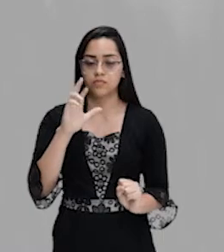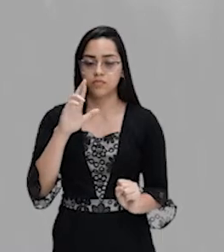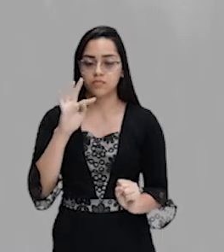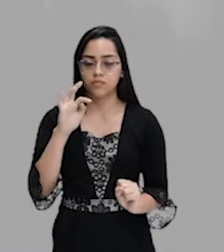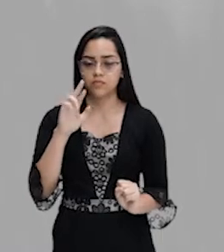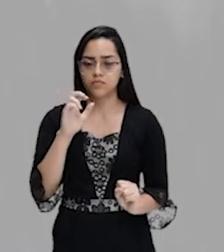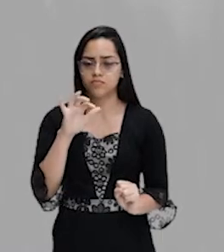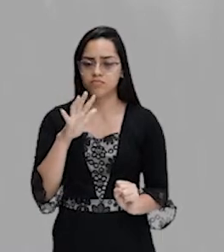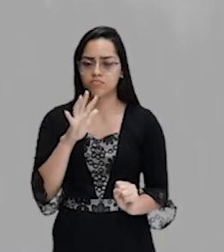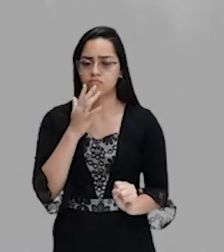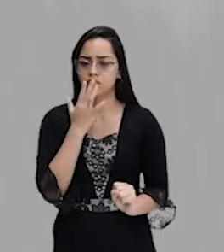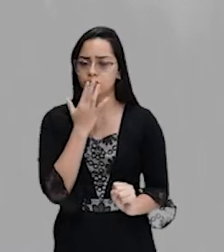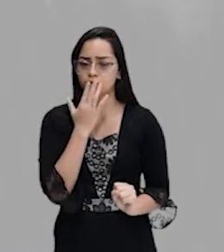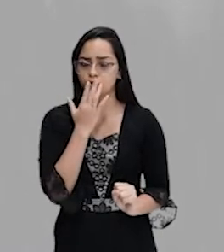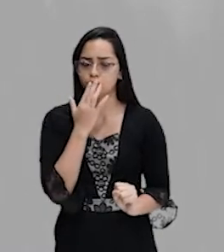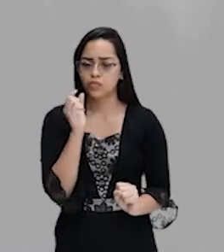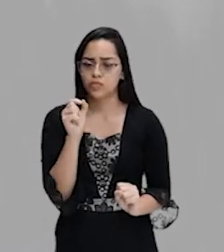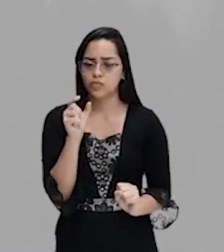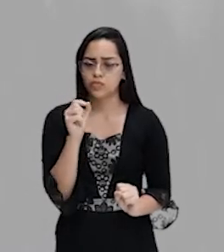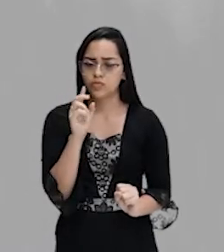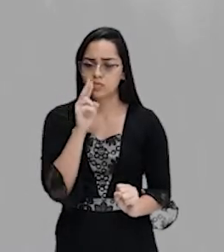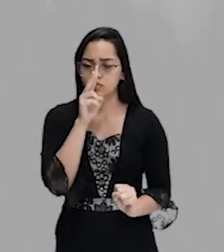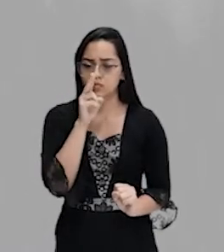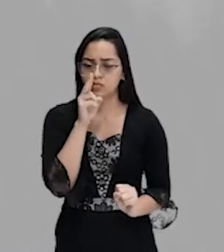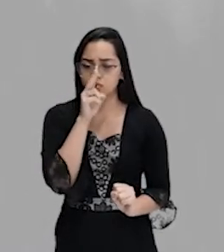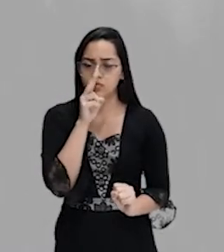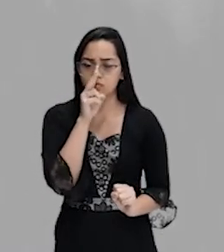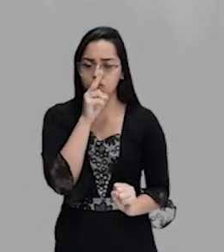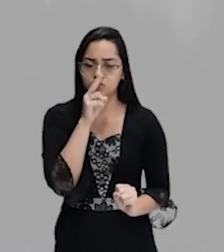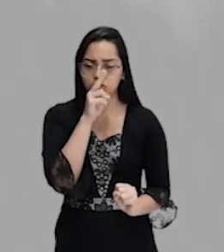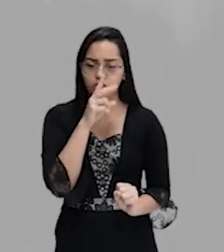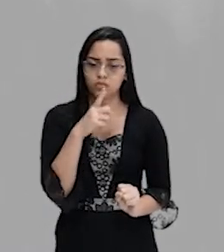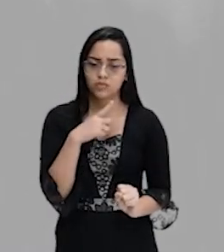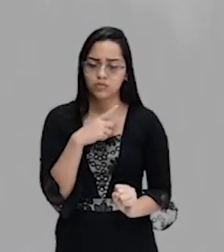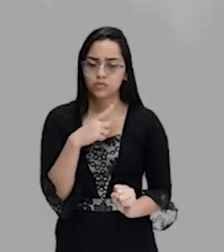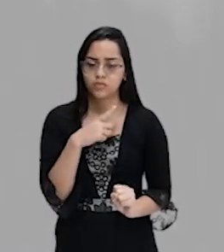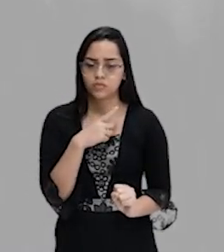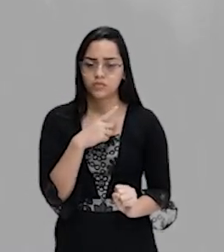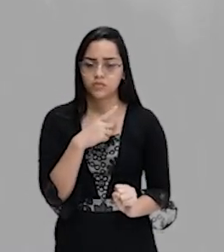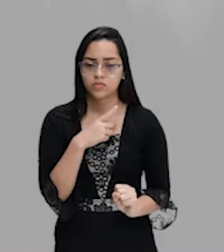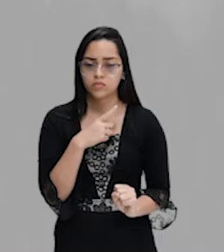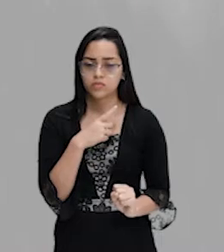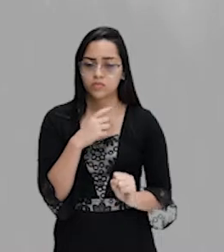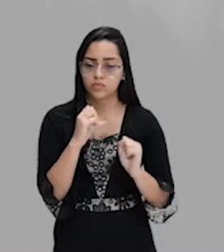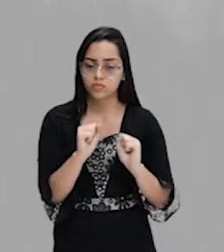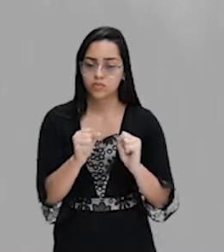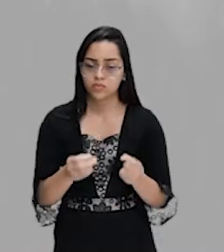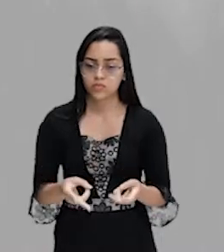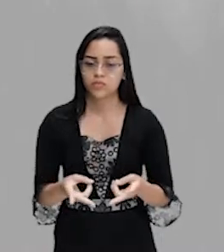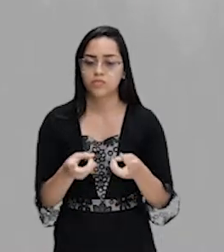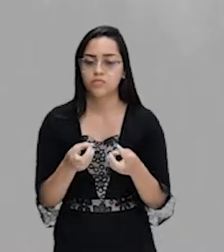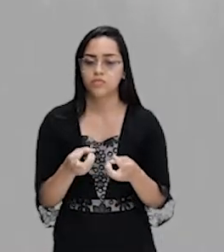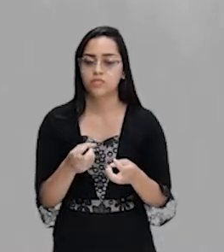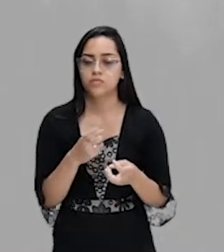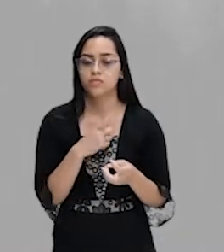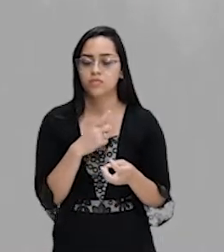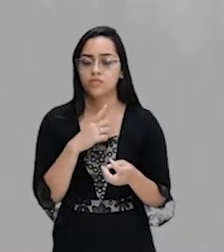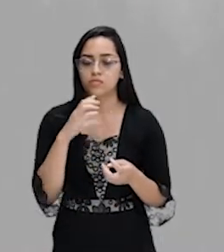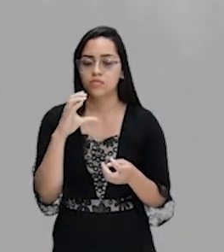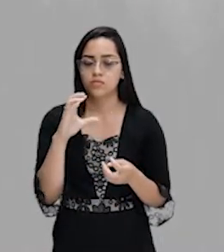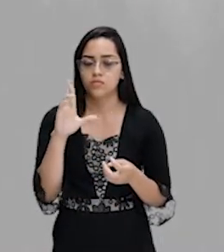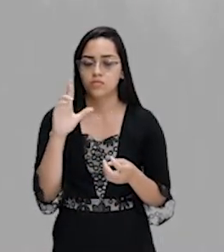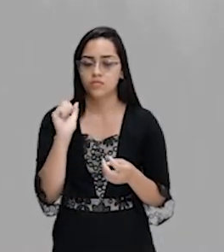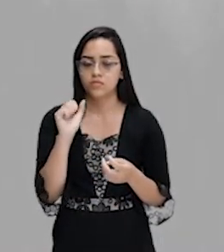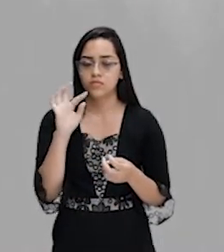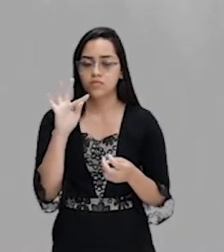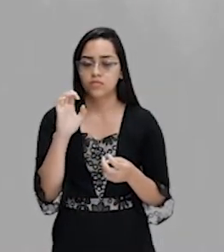uma coloração azul bem forte, né, utilizando essa topografia, ali é onde a gente consegue ver essa cratera